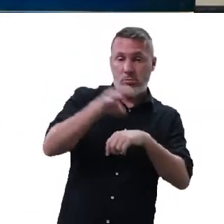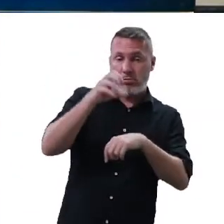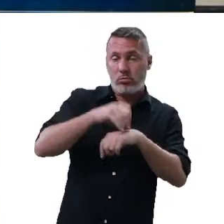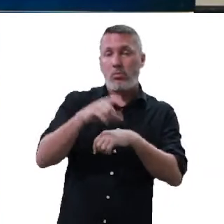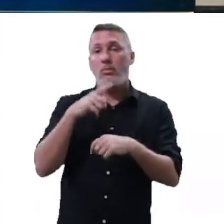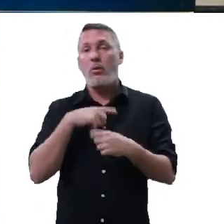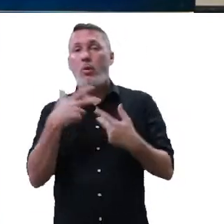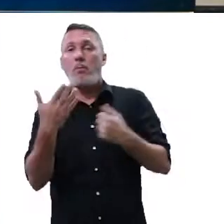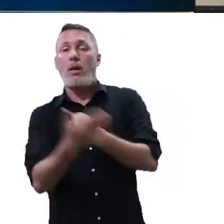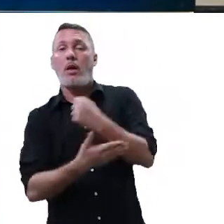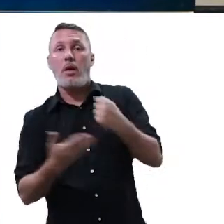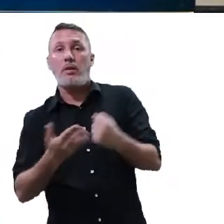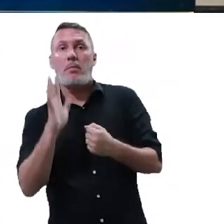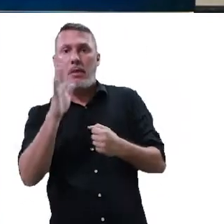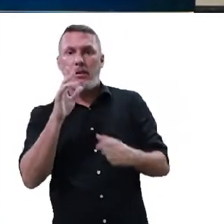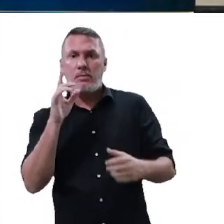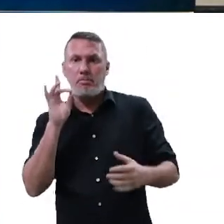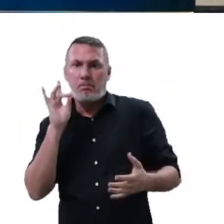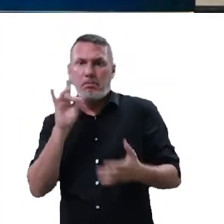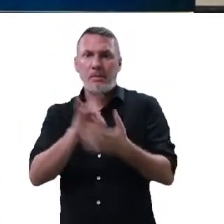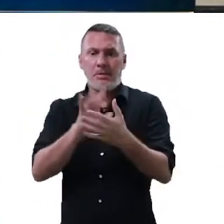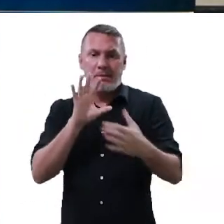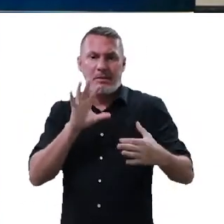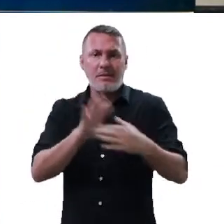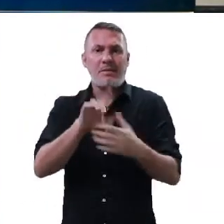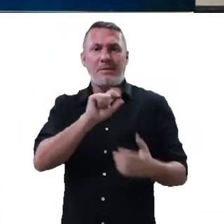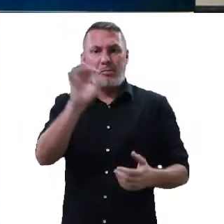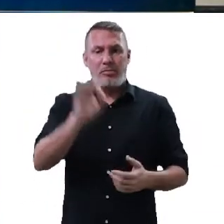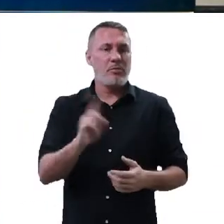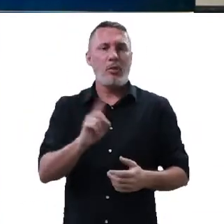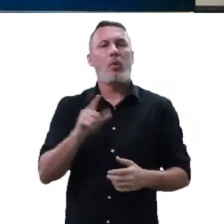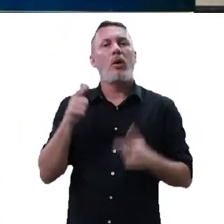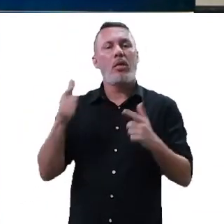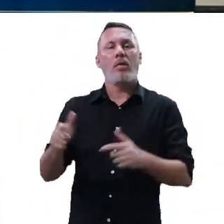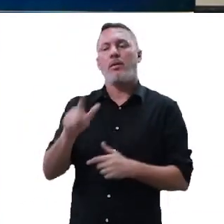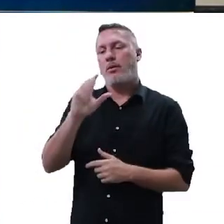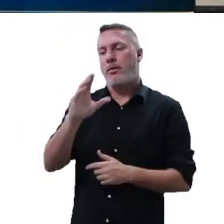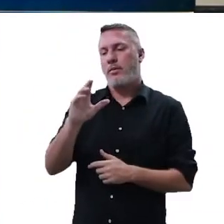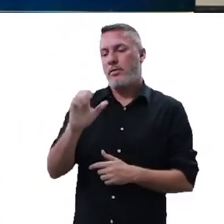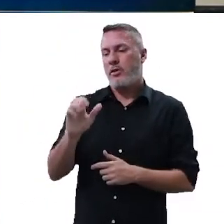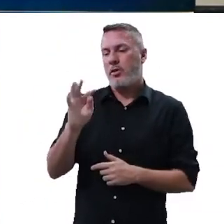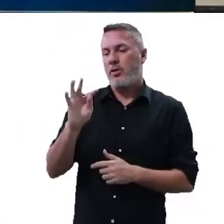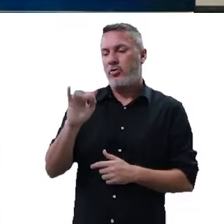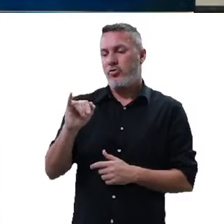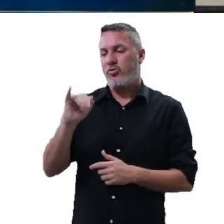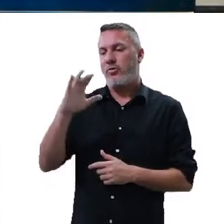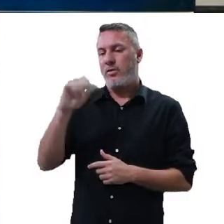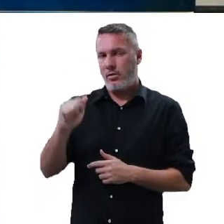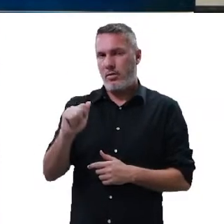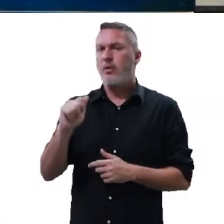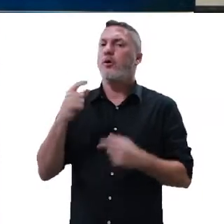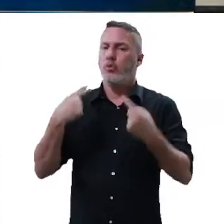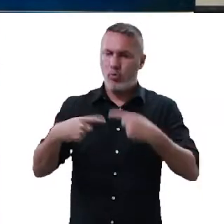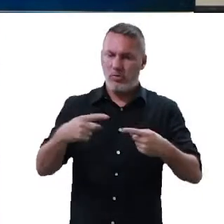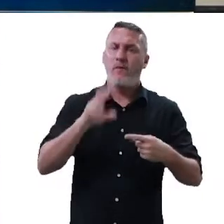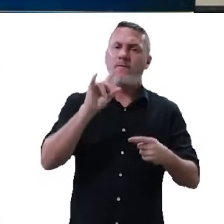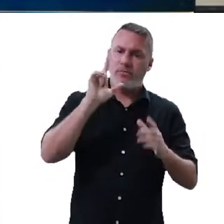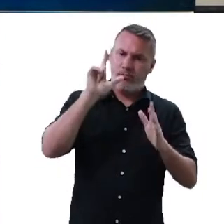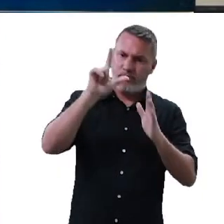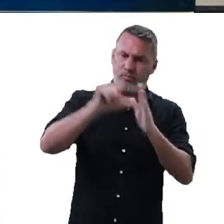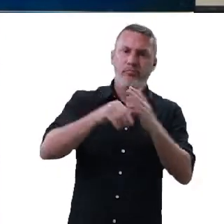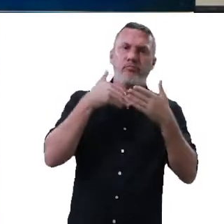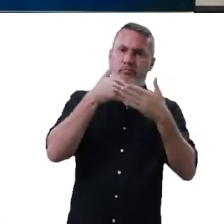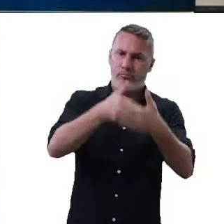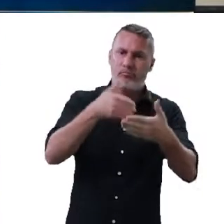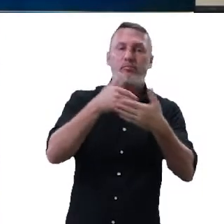de uma verdade que é provisória, mas a gente nunca vai chegar no real. Essa discussão cética, ela vai se desenvolver também na filosofia, mais